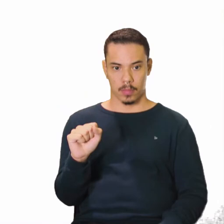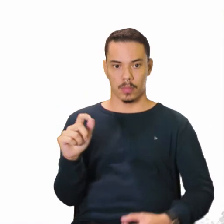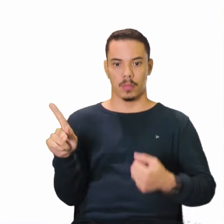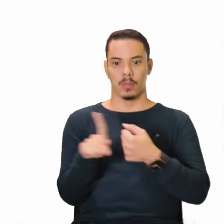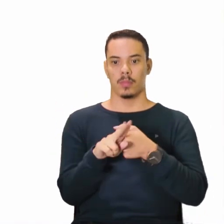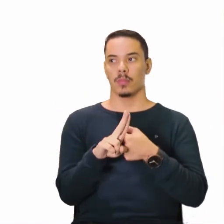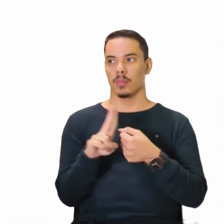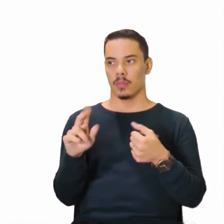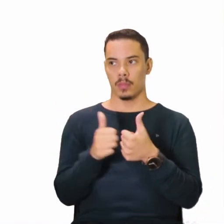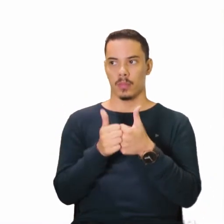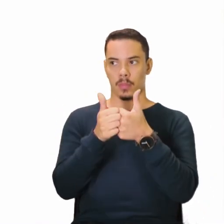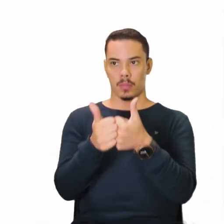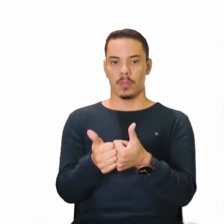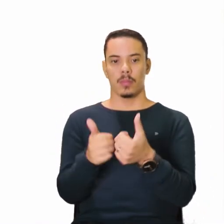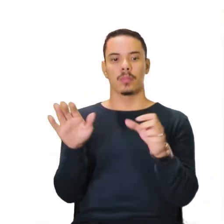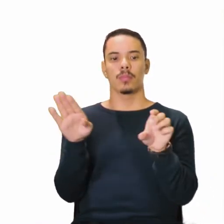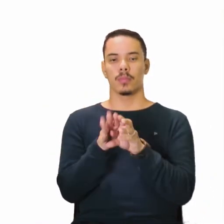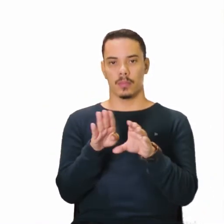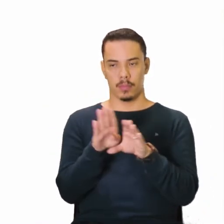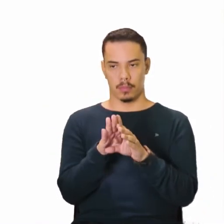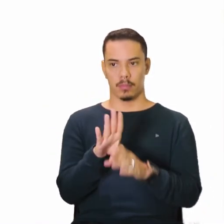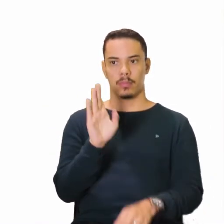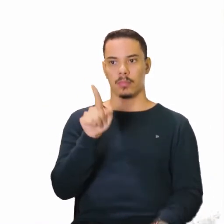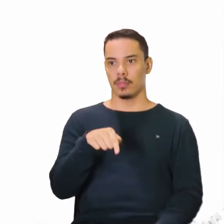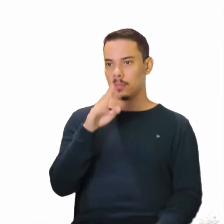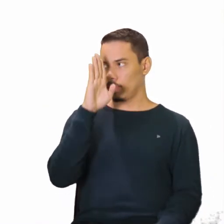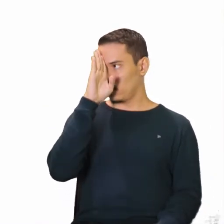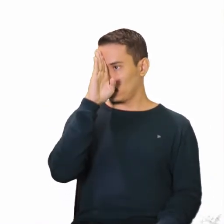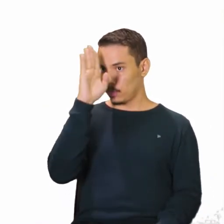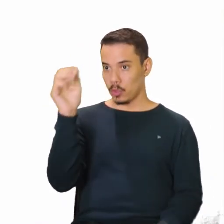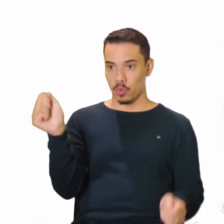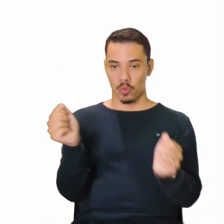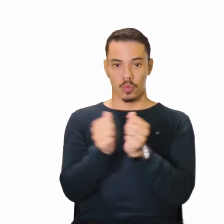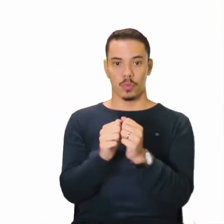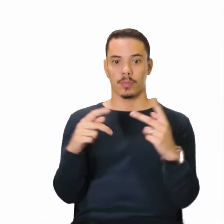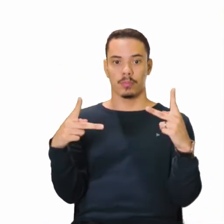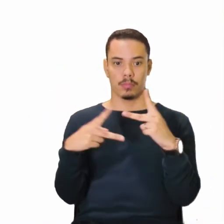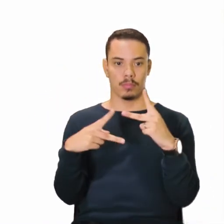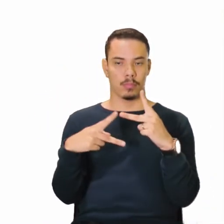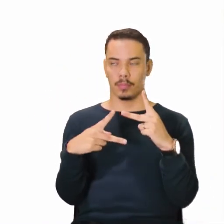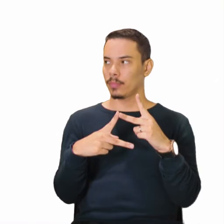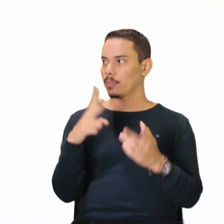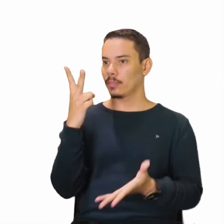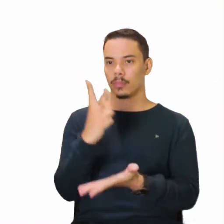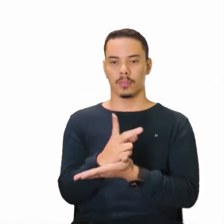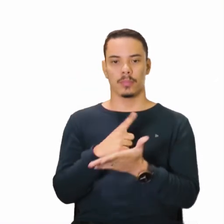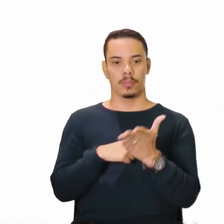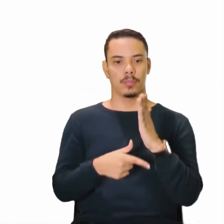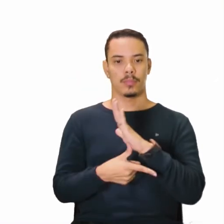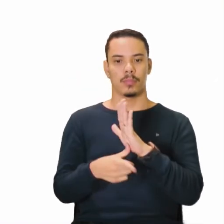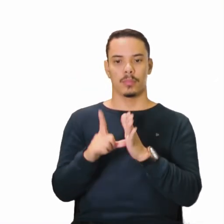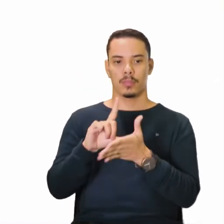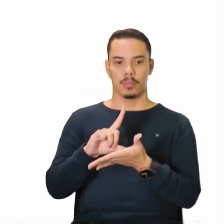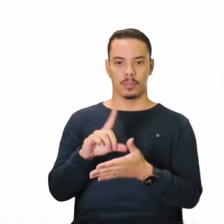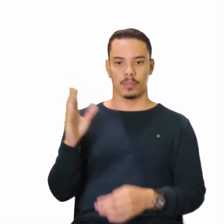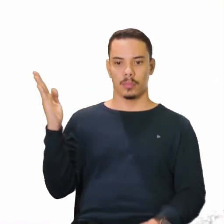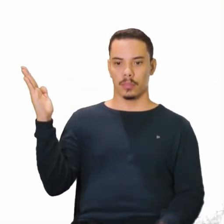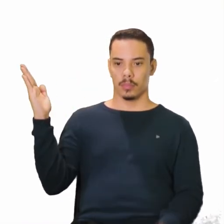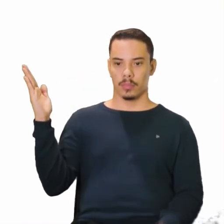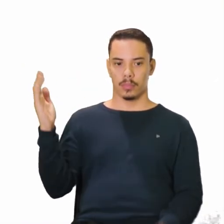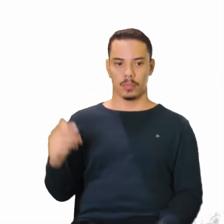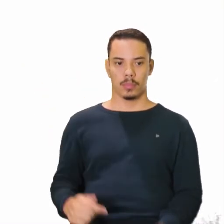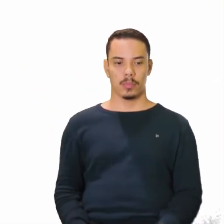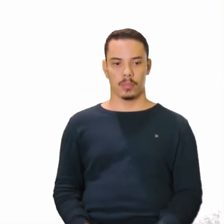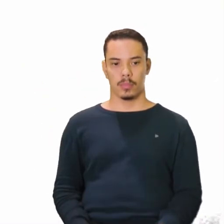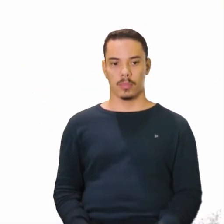pronomes pessoais tônicos, eles são precedidos de uma preposição. Sempre vai ter aí antes mim, comigo,